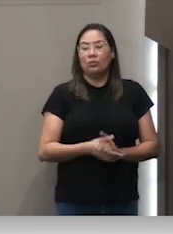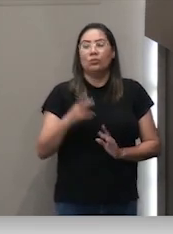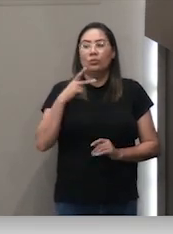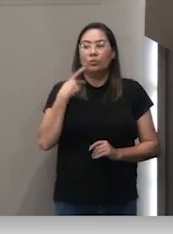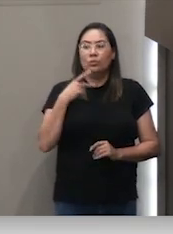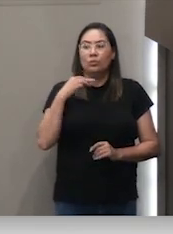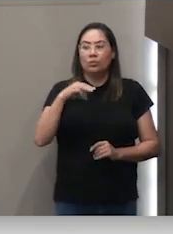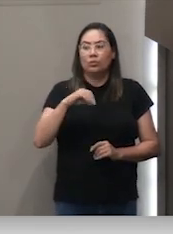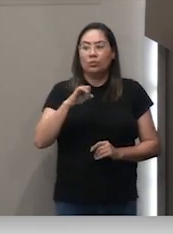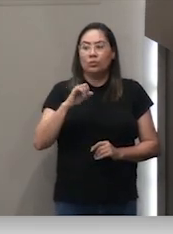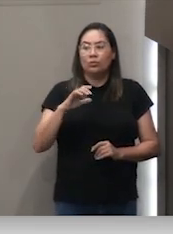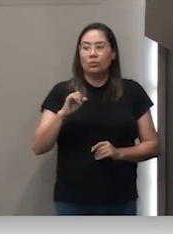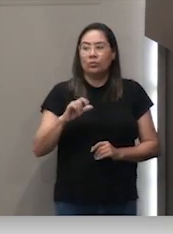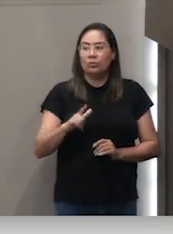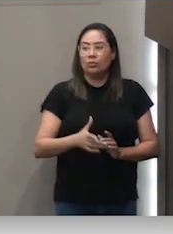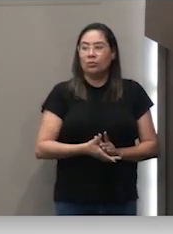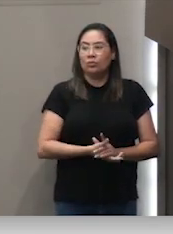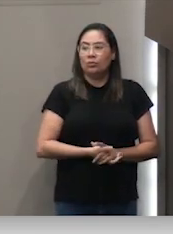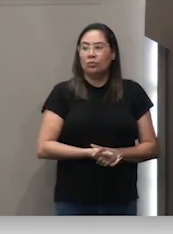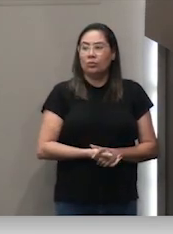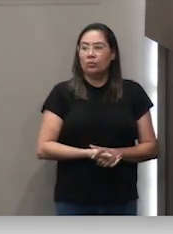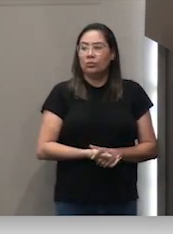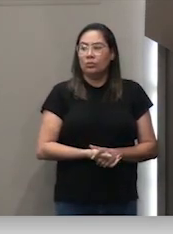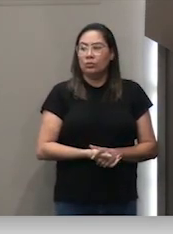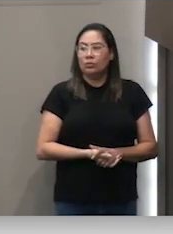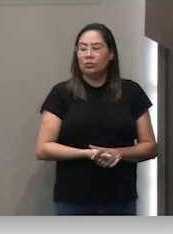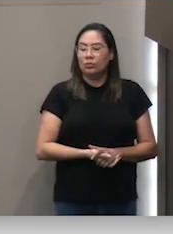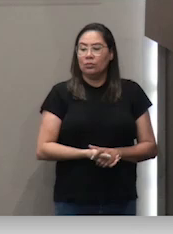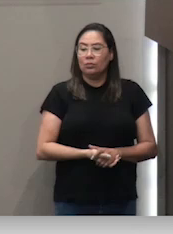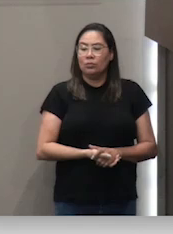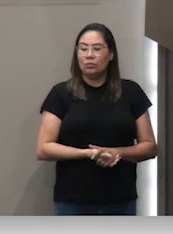Vereador Michel Oliveira.